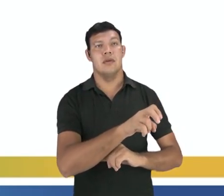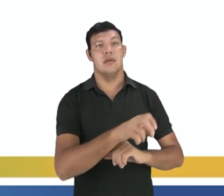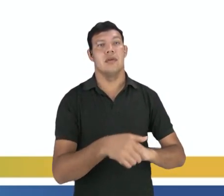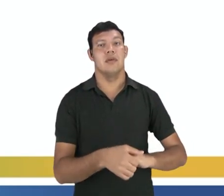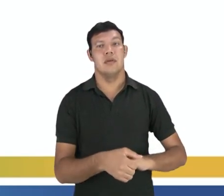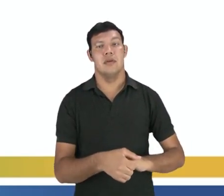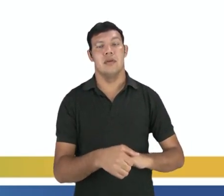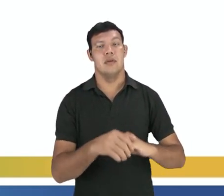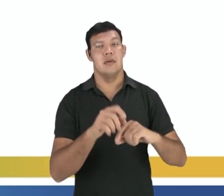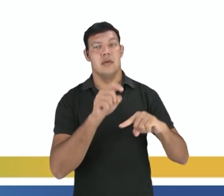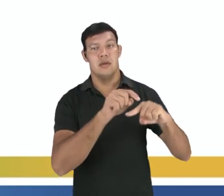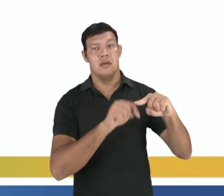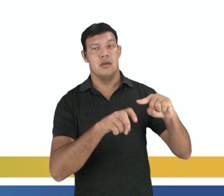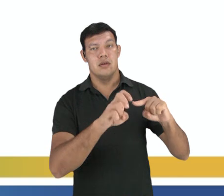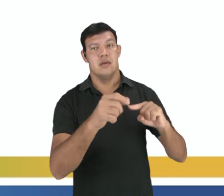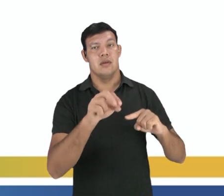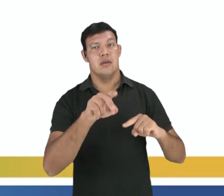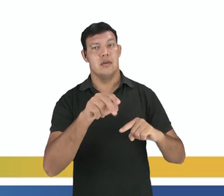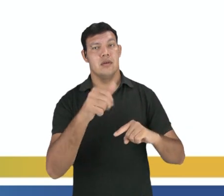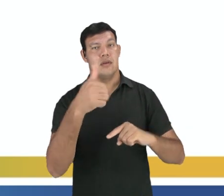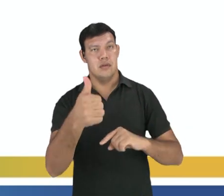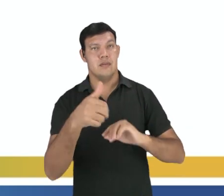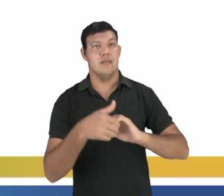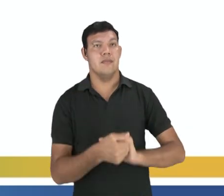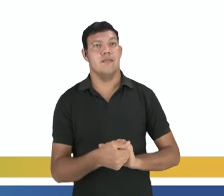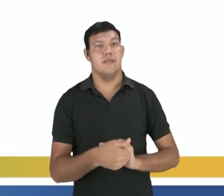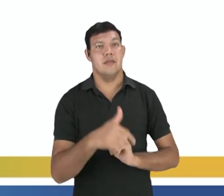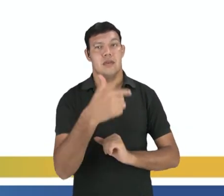errado. 25 por 5